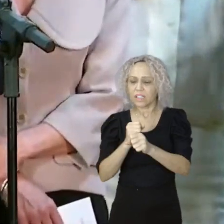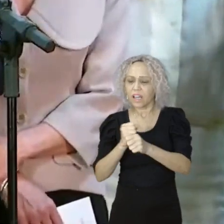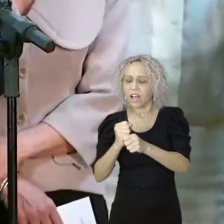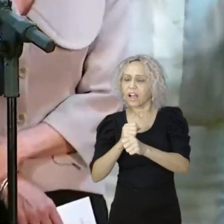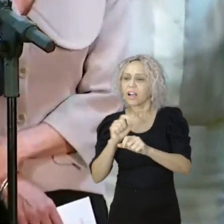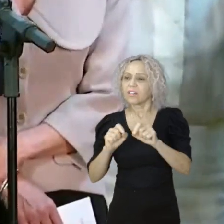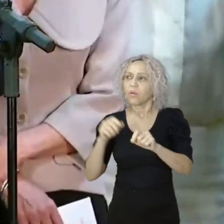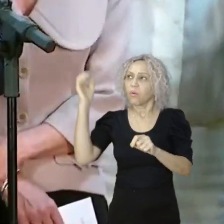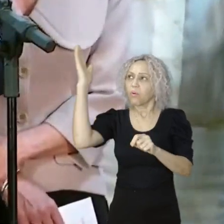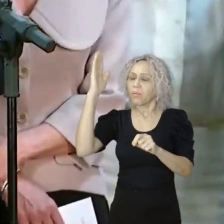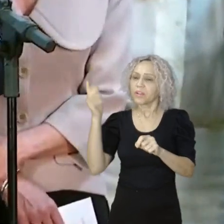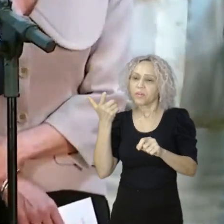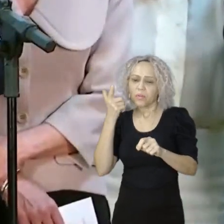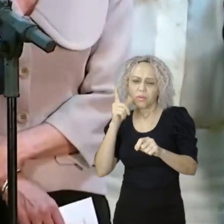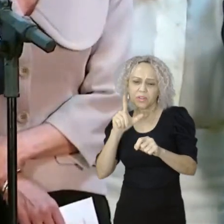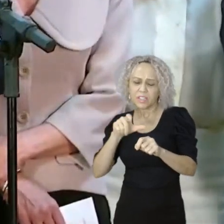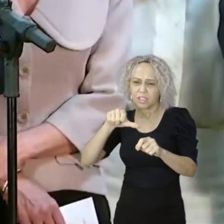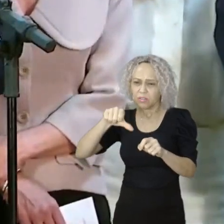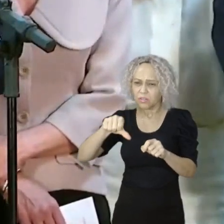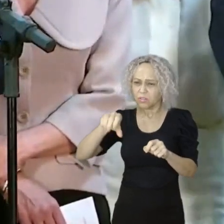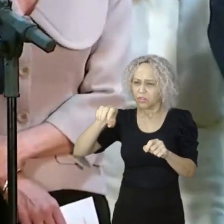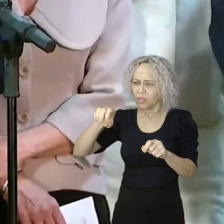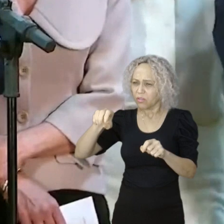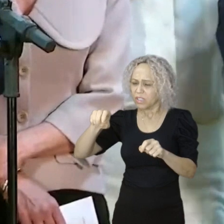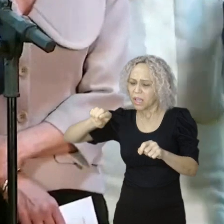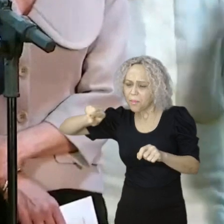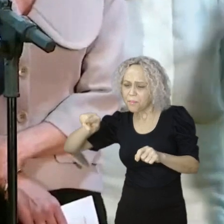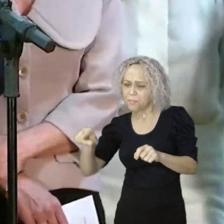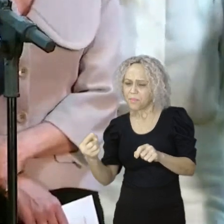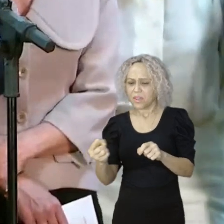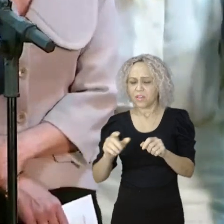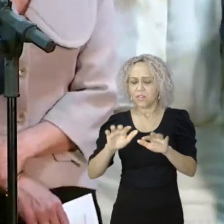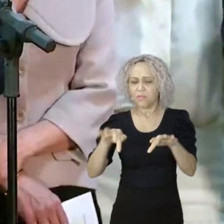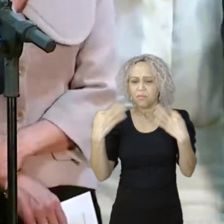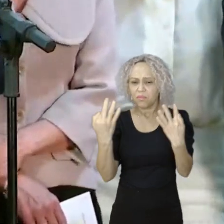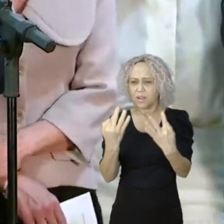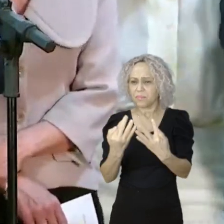conseguiu assentar cerca de 900 mil famílias. E o